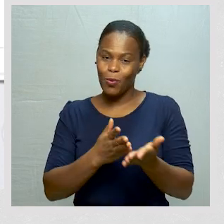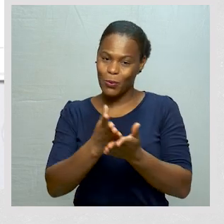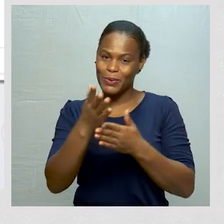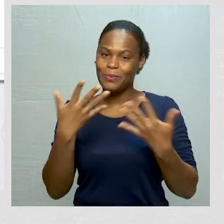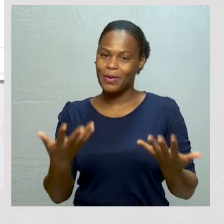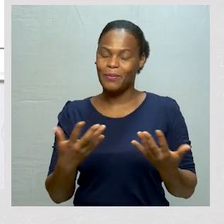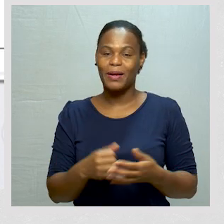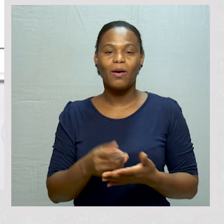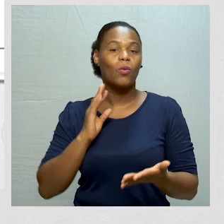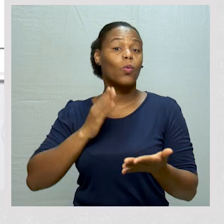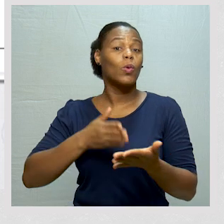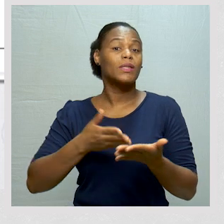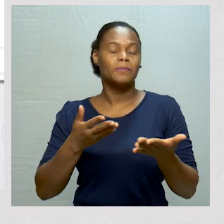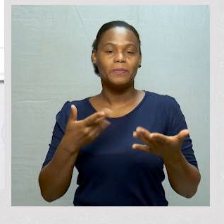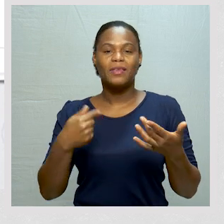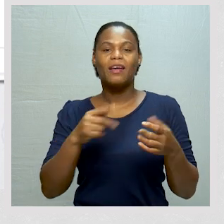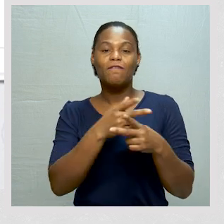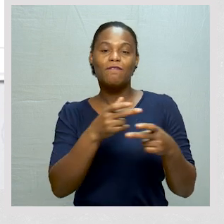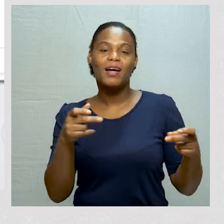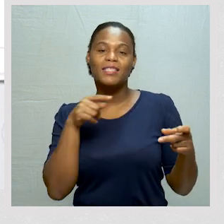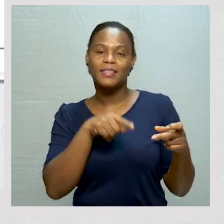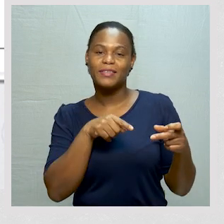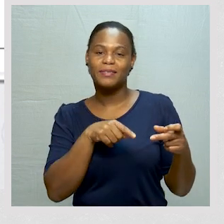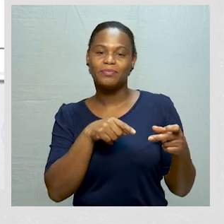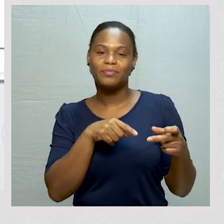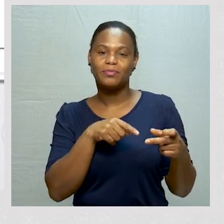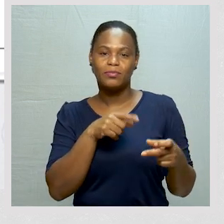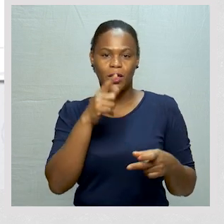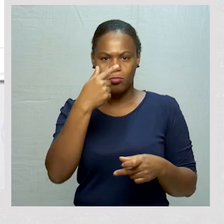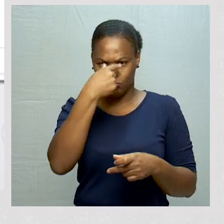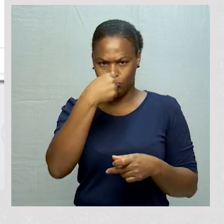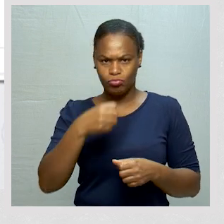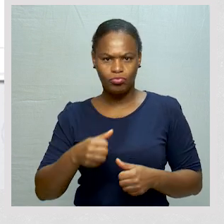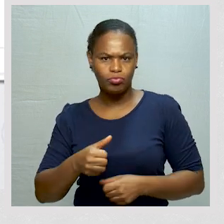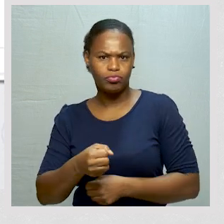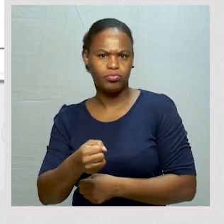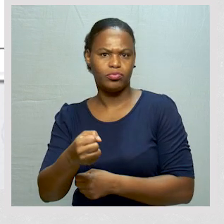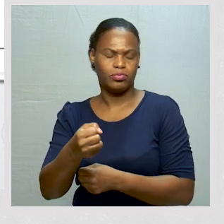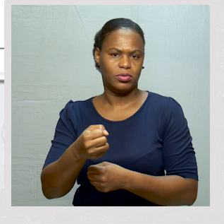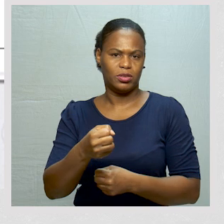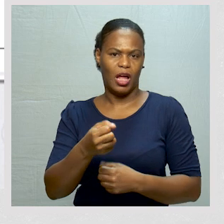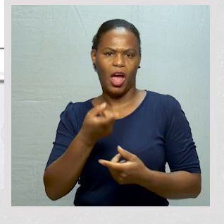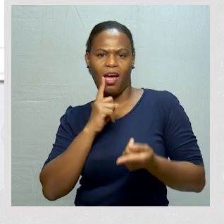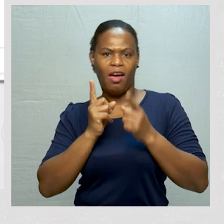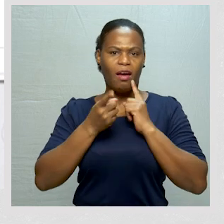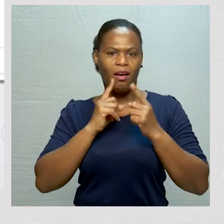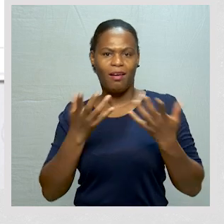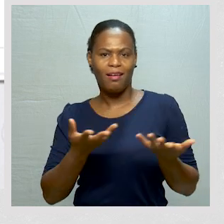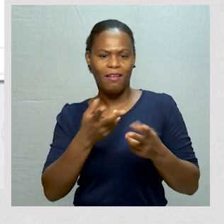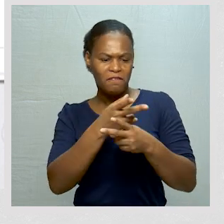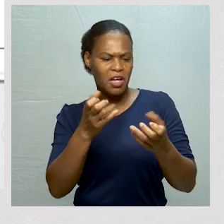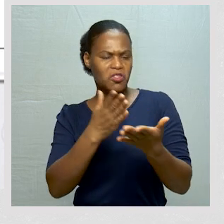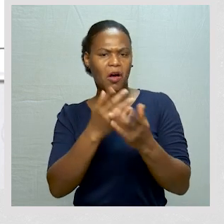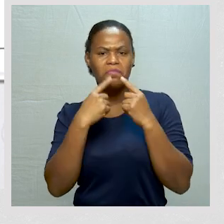vamos continuar. E por último temos esta frase. A bruxa era mesmo engraçada. Esta